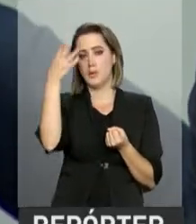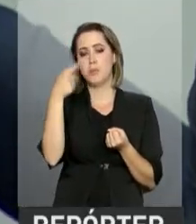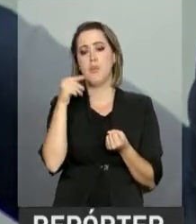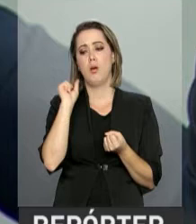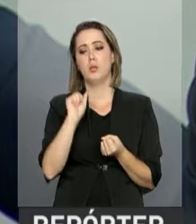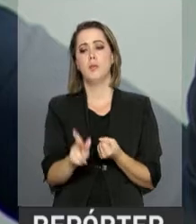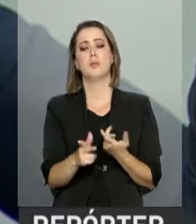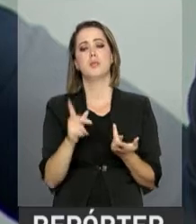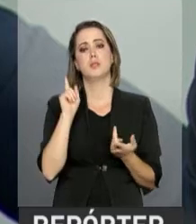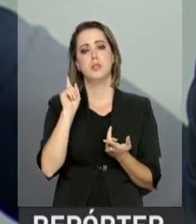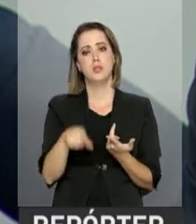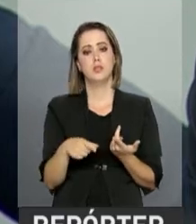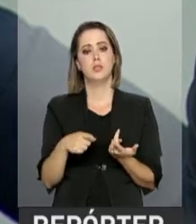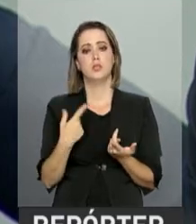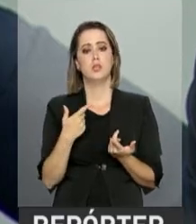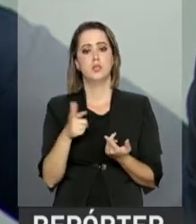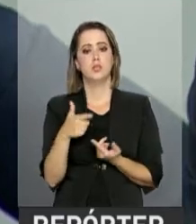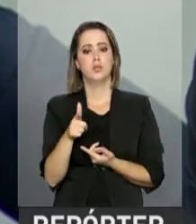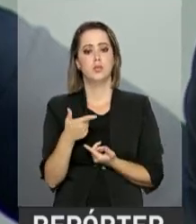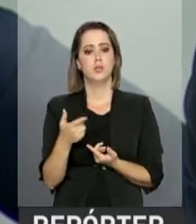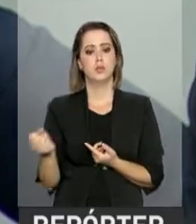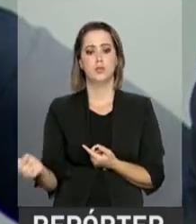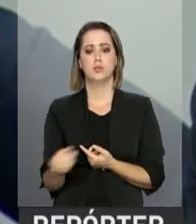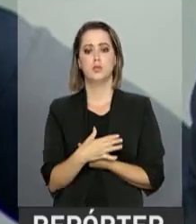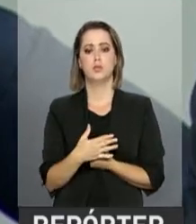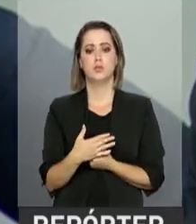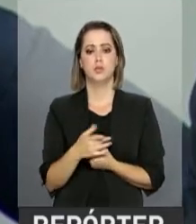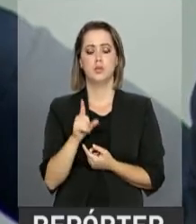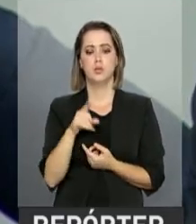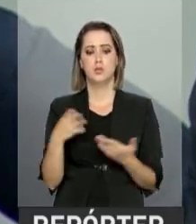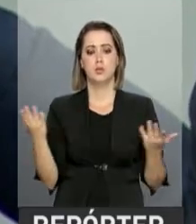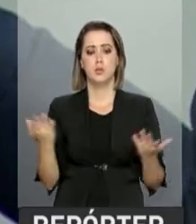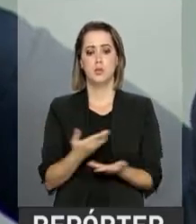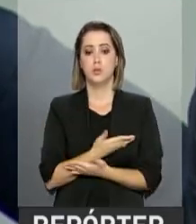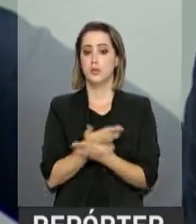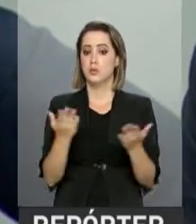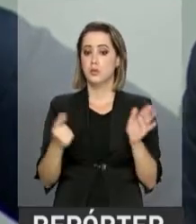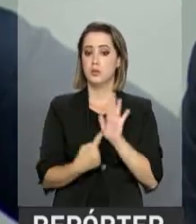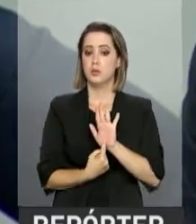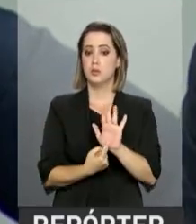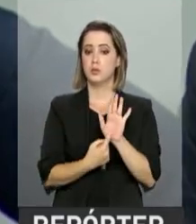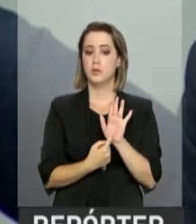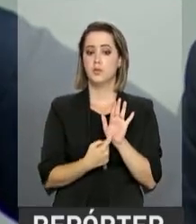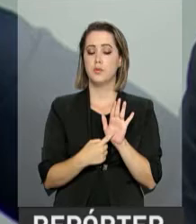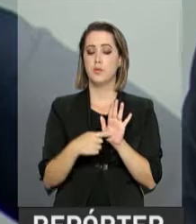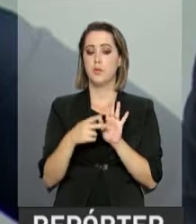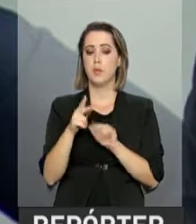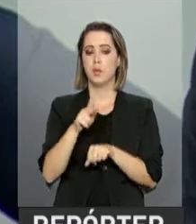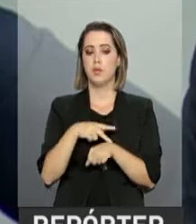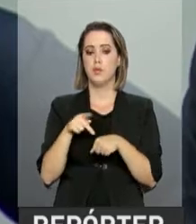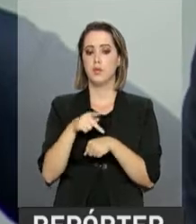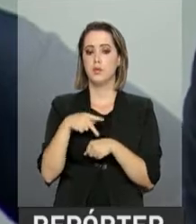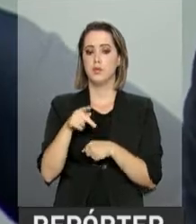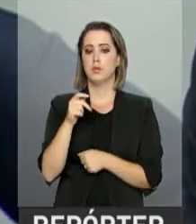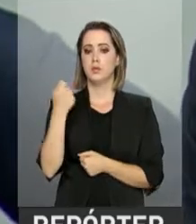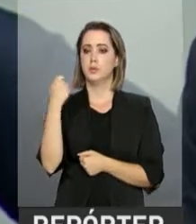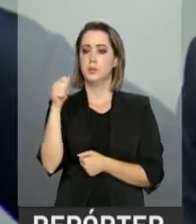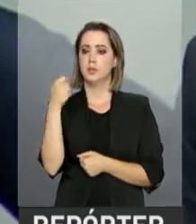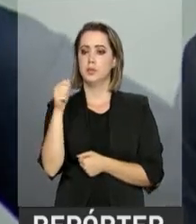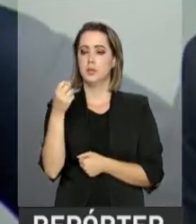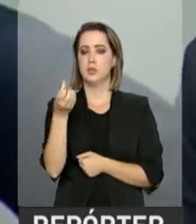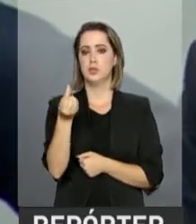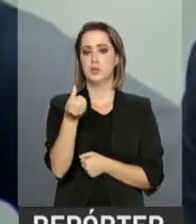estamos cometendo nenhuma novidade. Hoje os senhores veem, a Argentina é 65 anos, Portugal